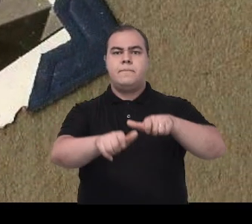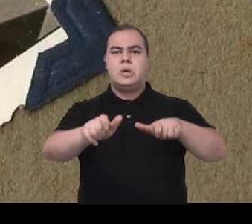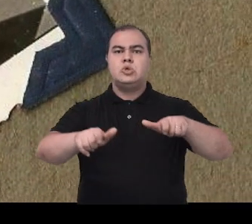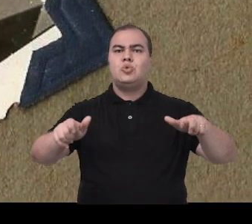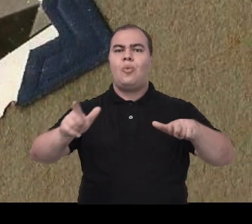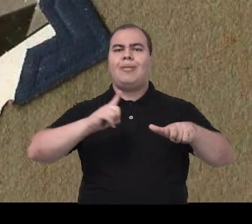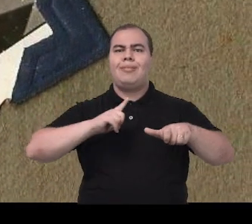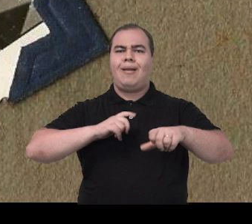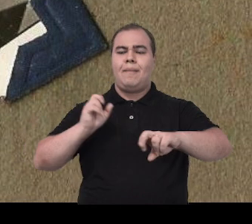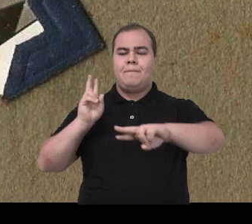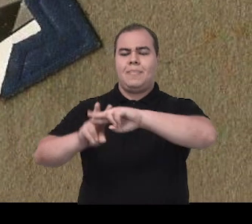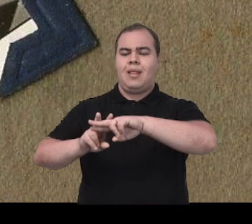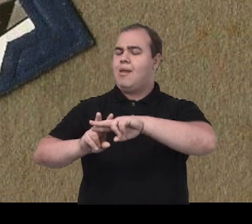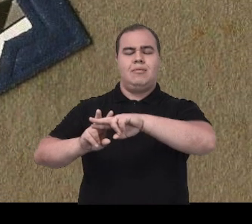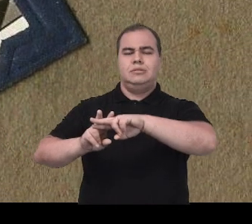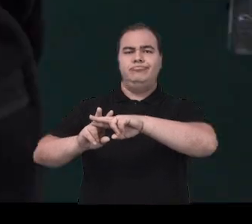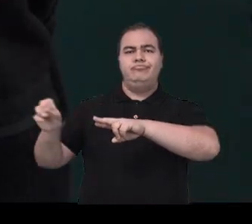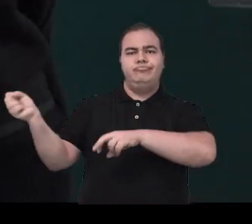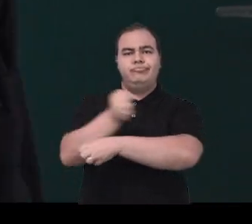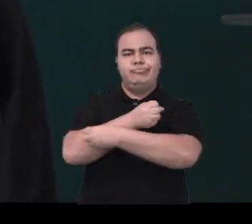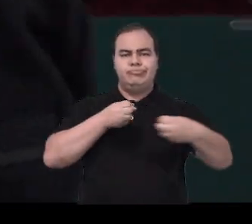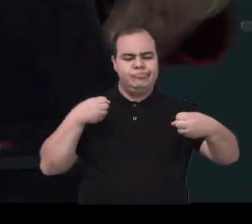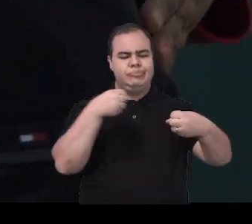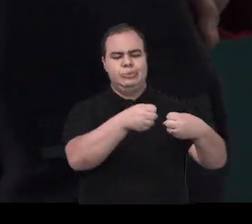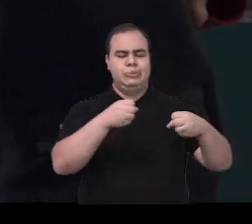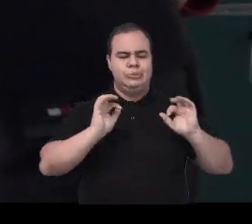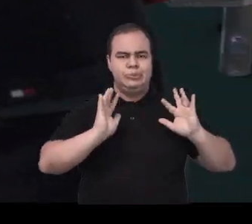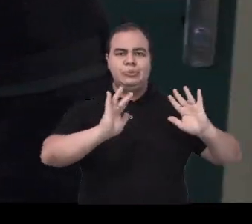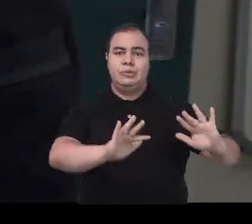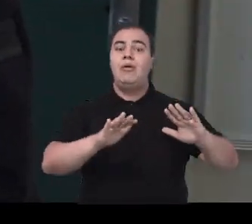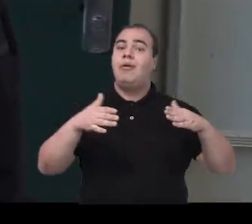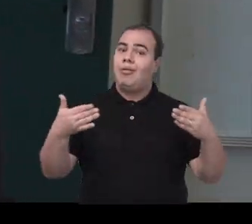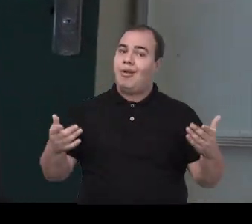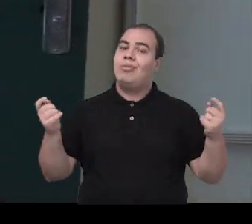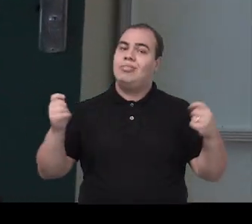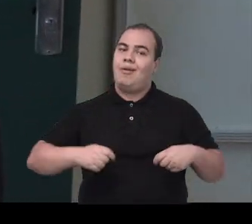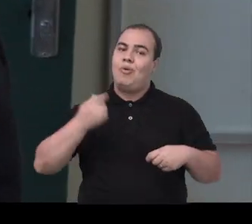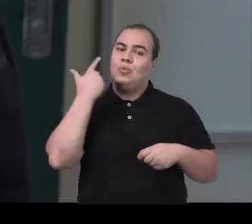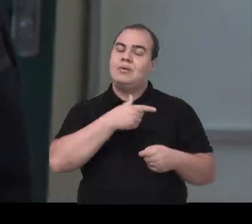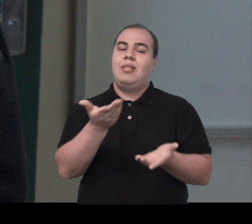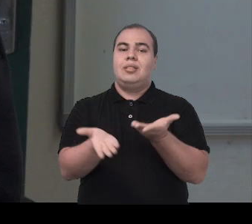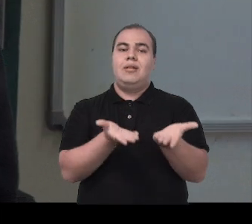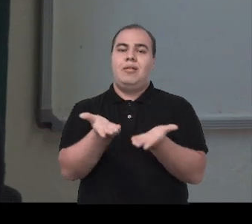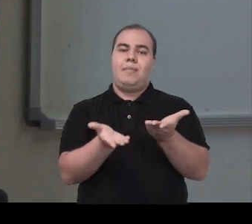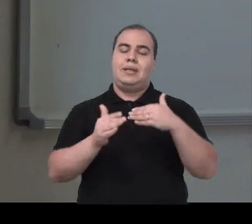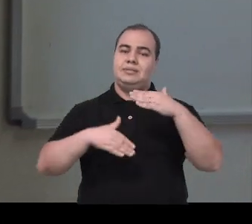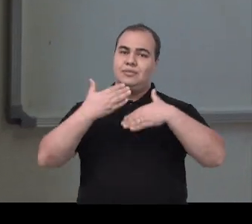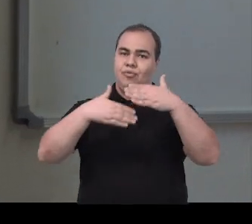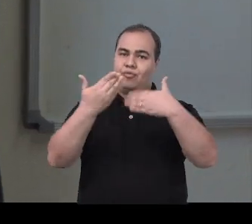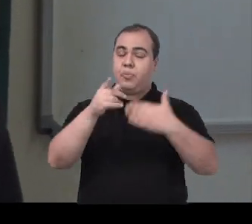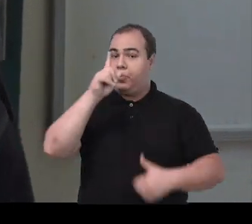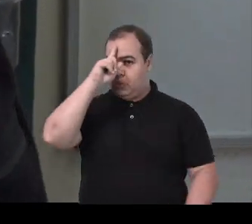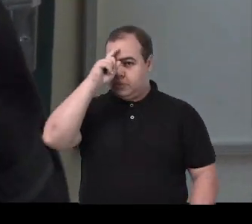estavam presas lá na cadeia vieram para cá. E aí, a partir daí, sempre pôde desenvolver o tratamento. Nobson